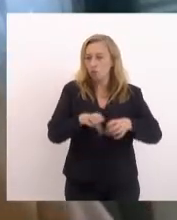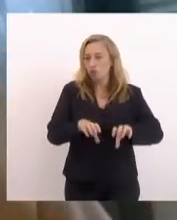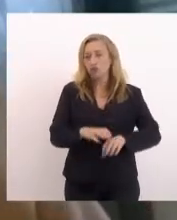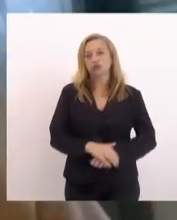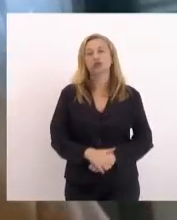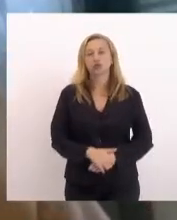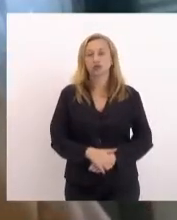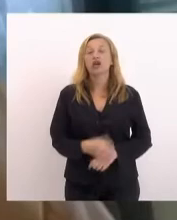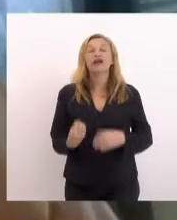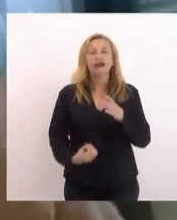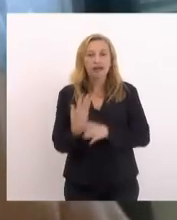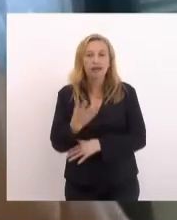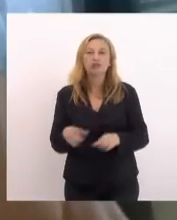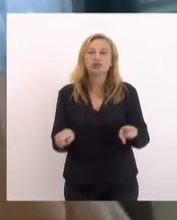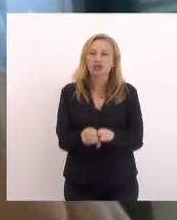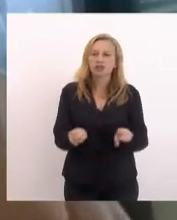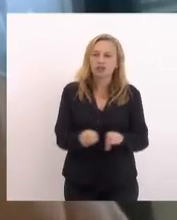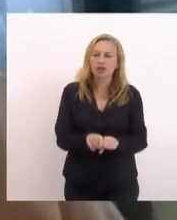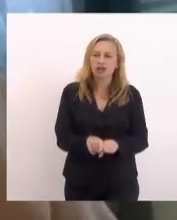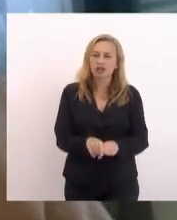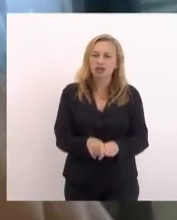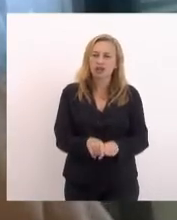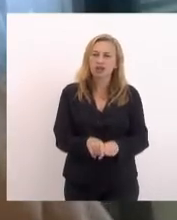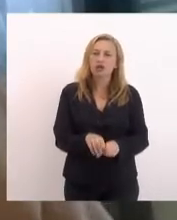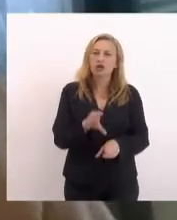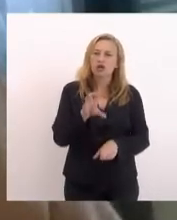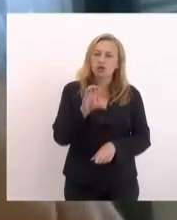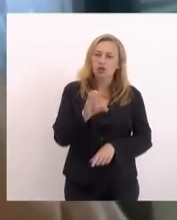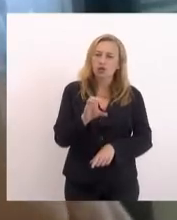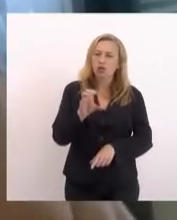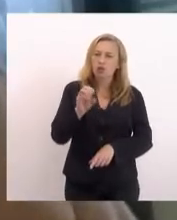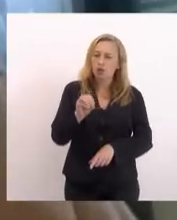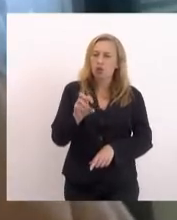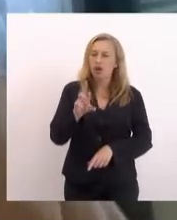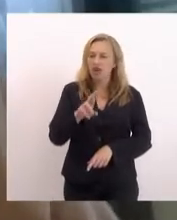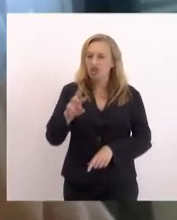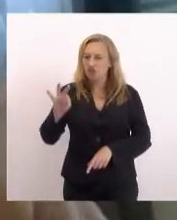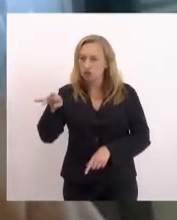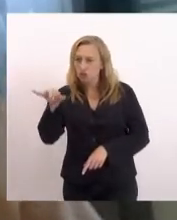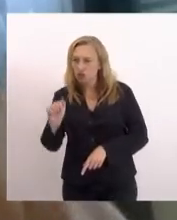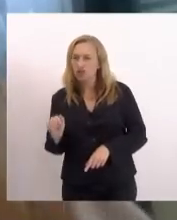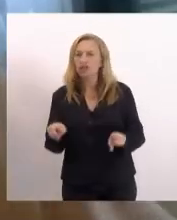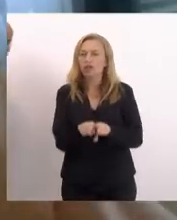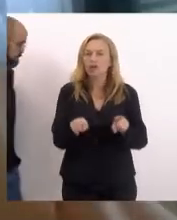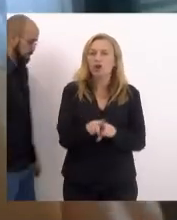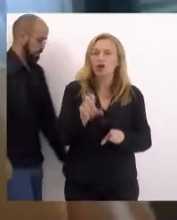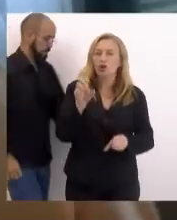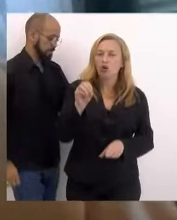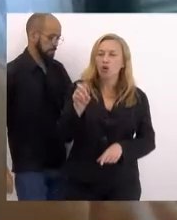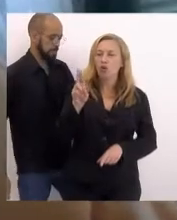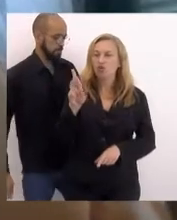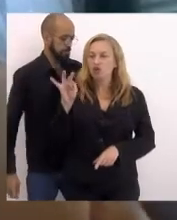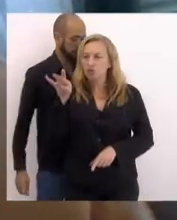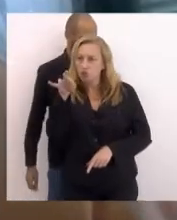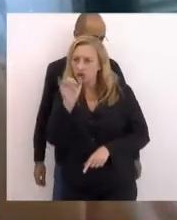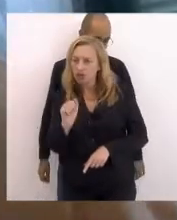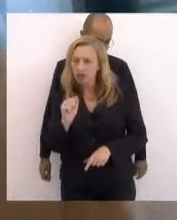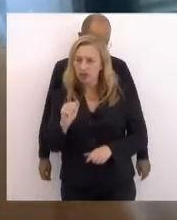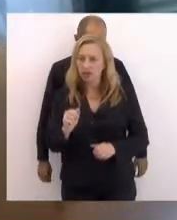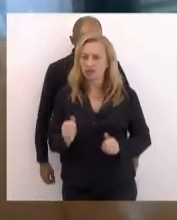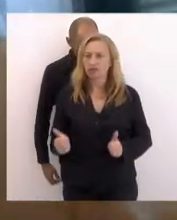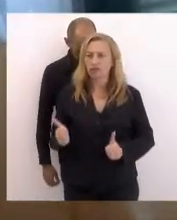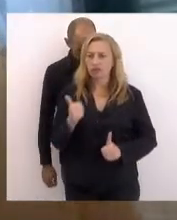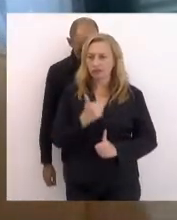e criamos também uma corregedoria, uma ouvidoria e o princípio da